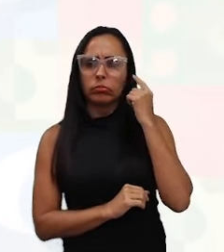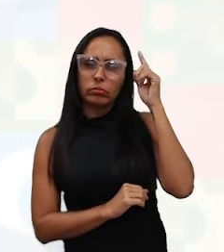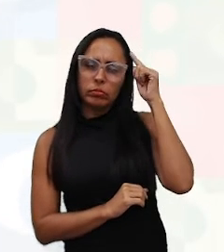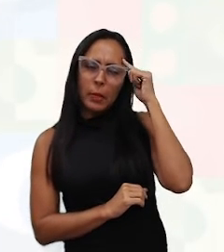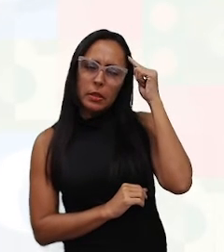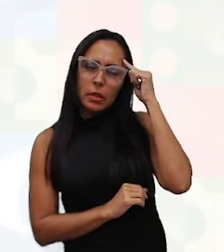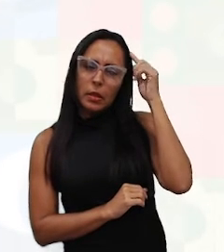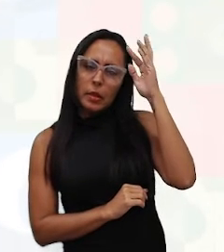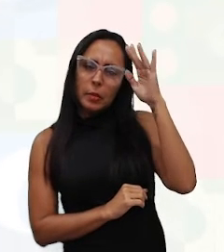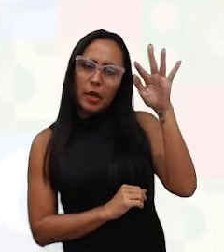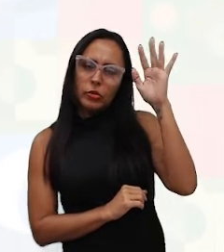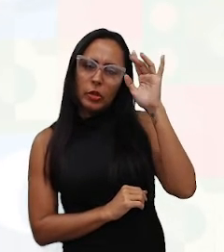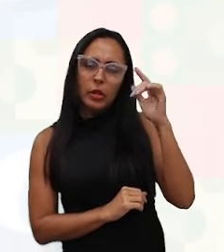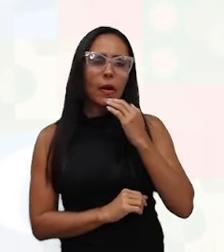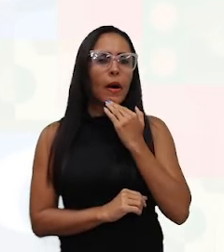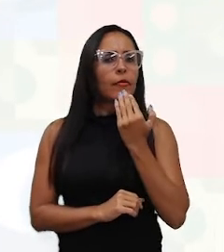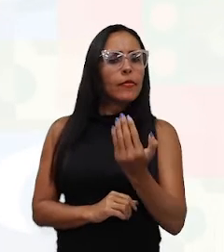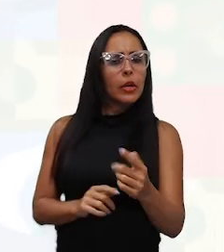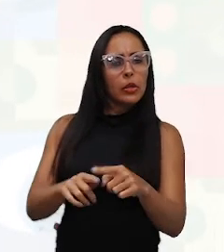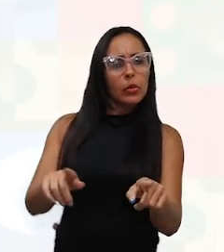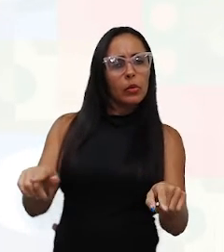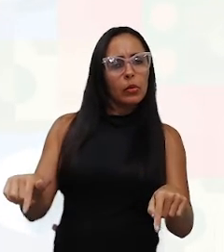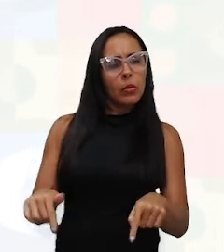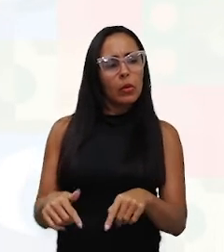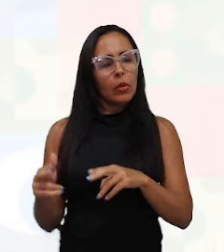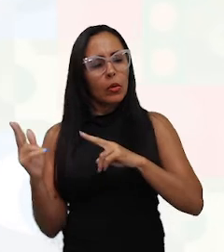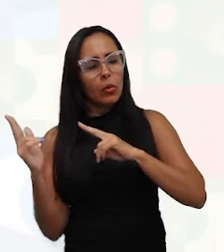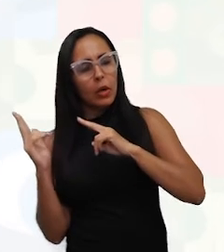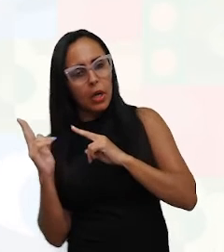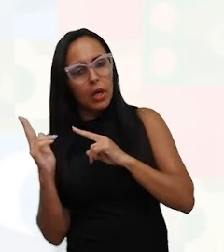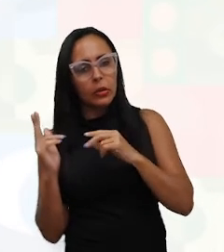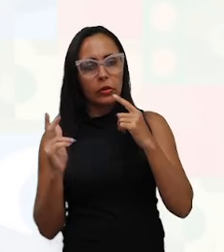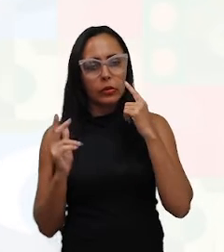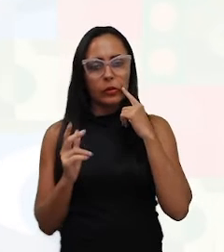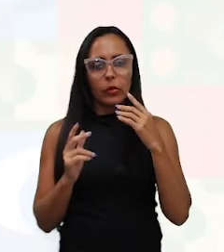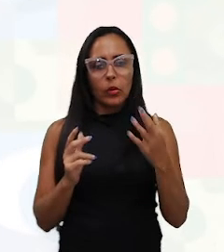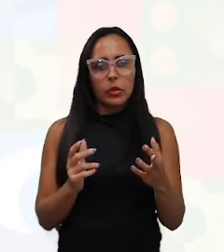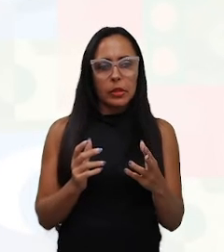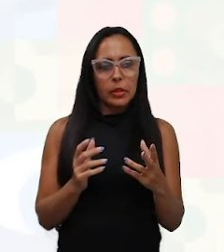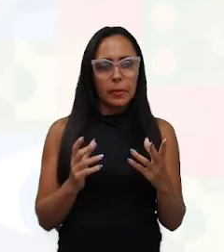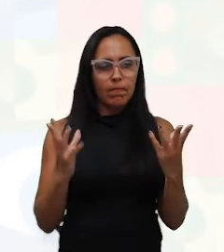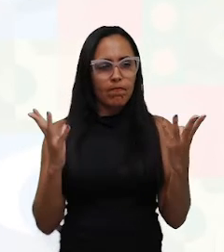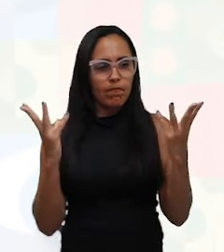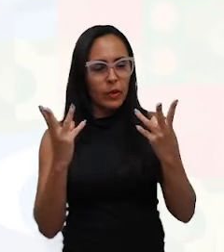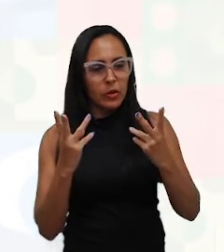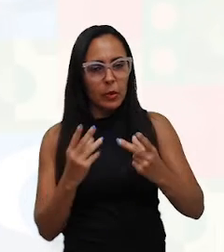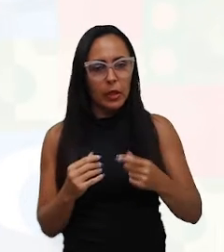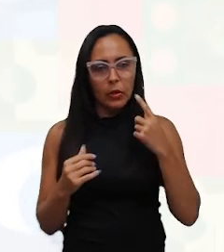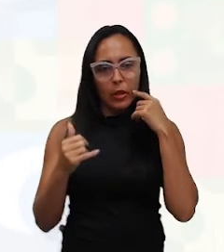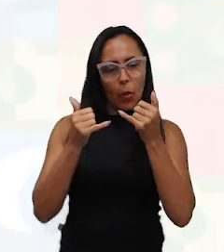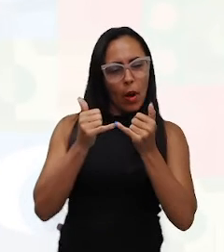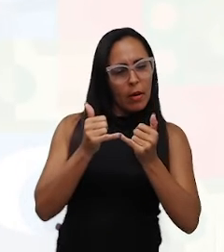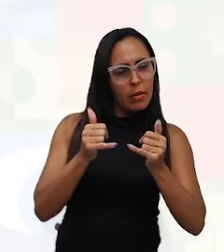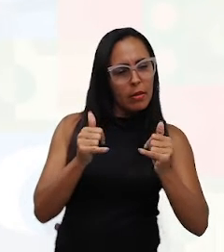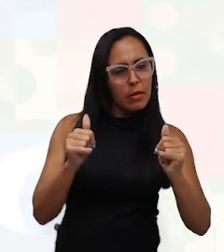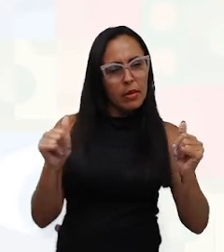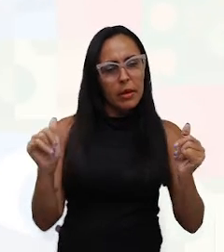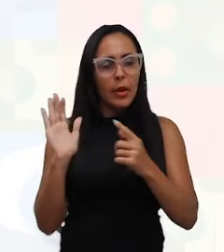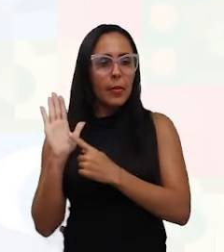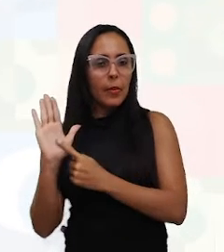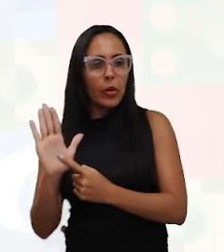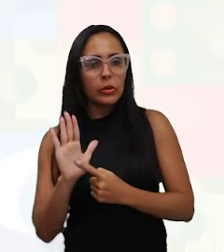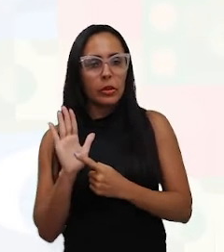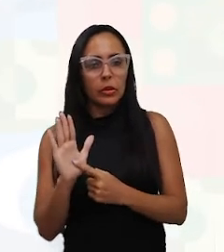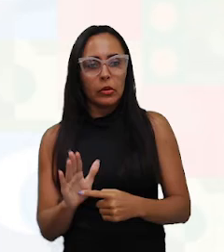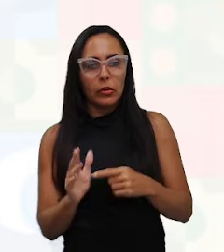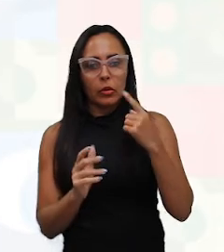a frente do quarto que ela está observando fosse transparente. Tem até uma linha mostrando como se fosse um